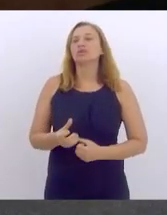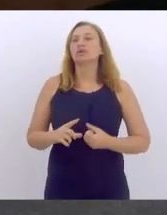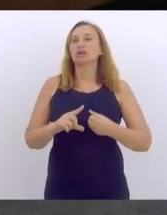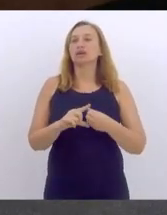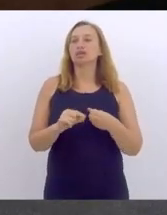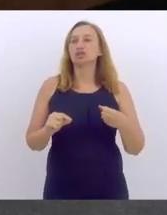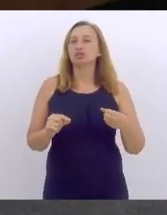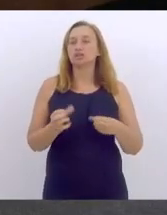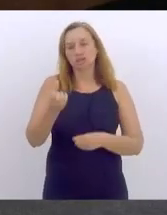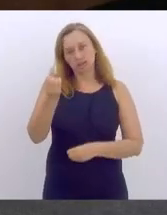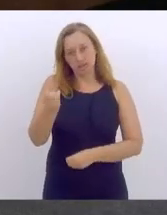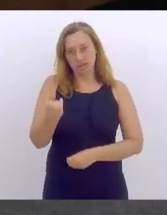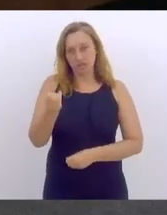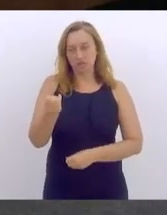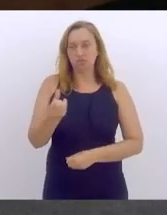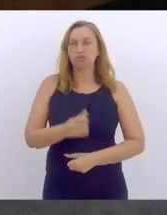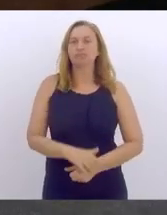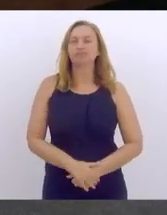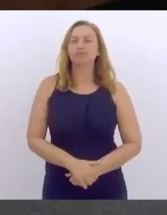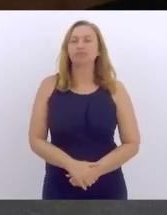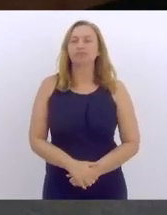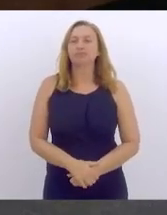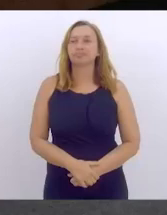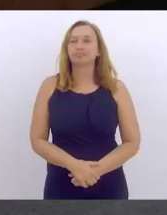artigo 6º.